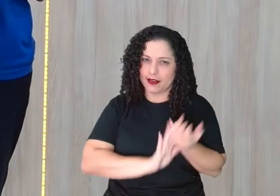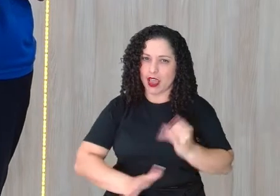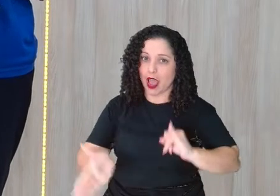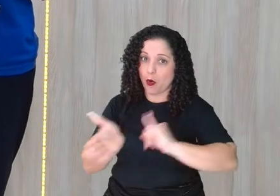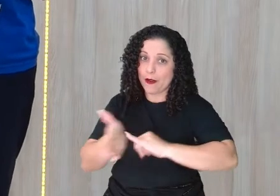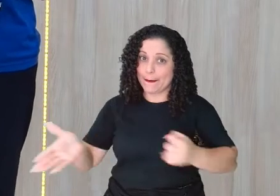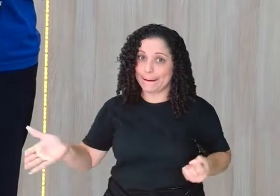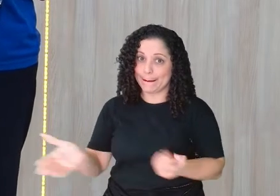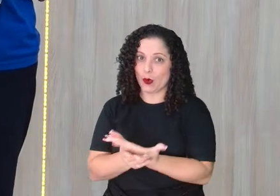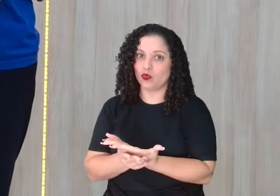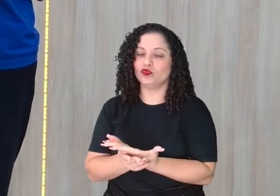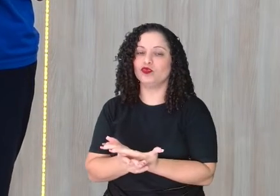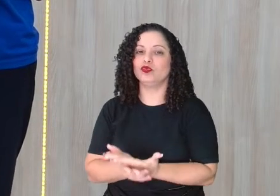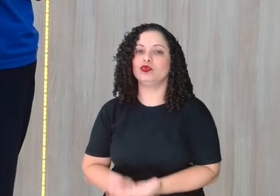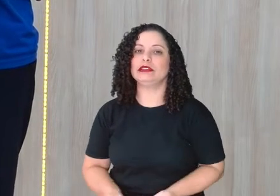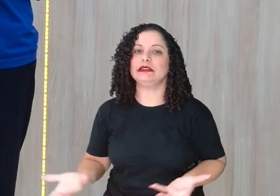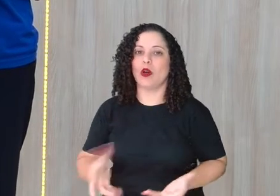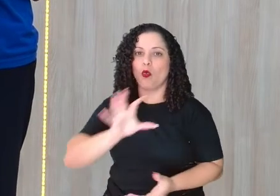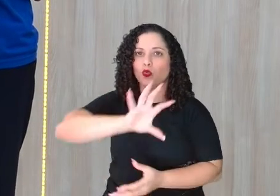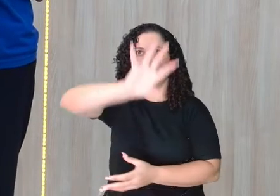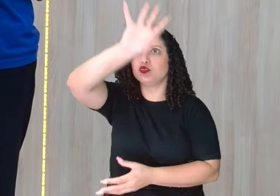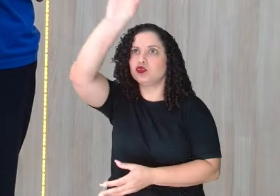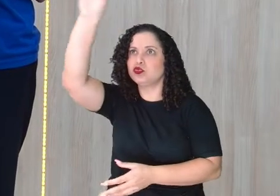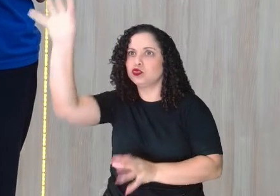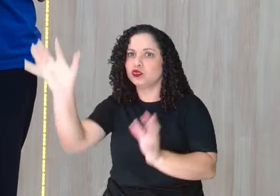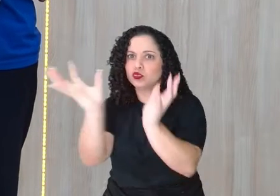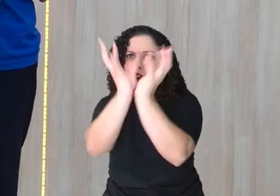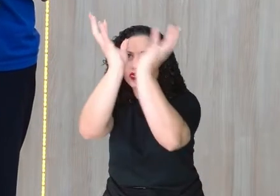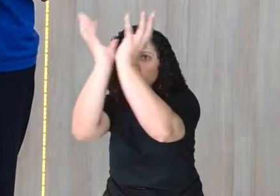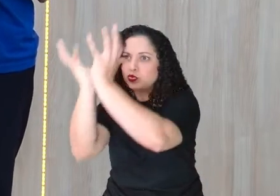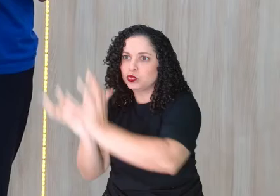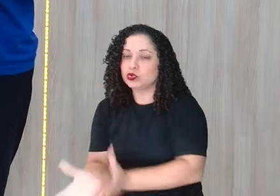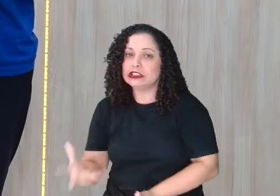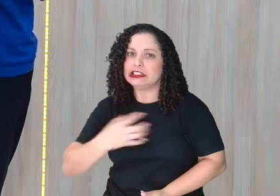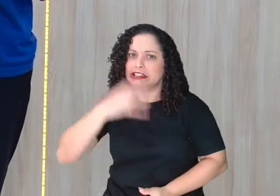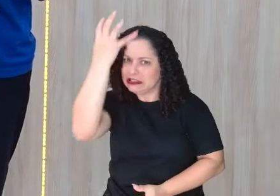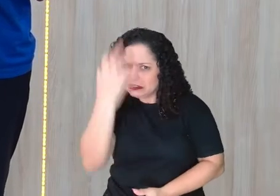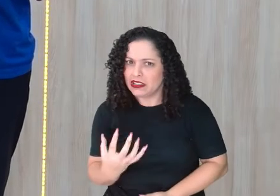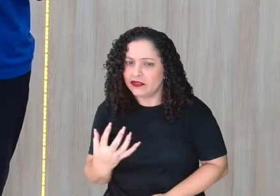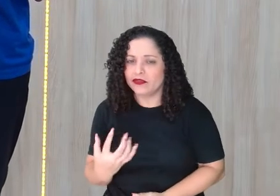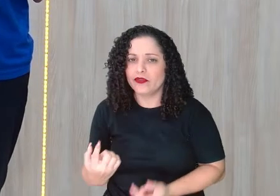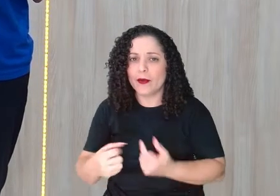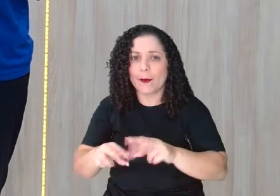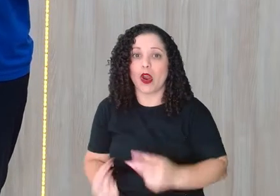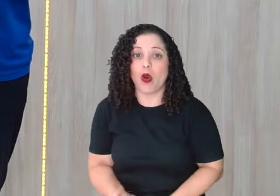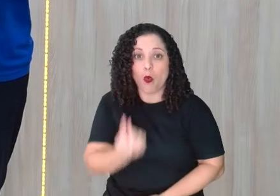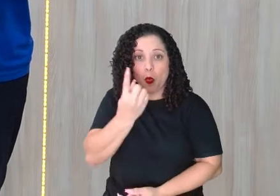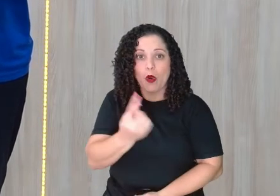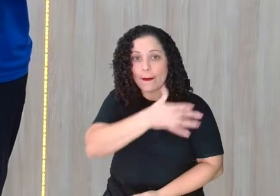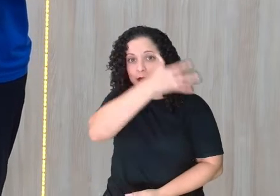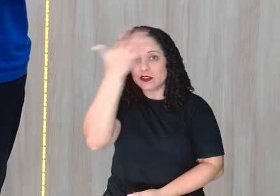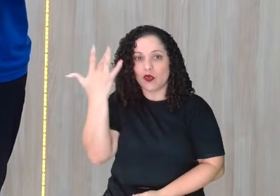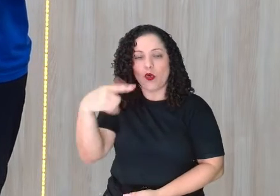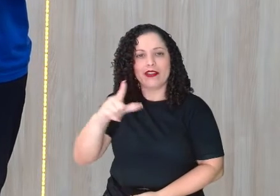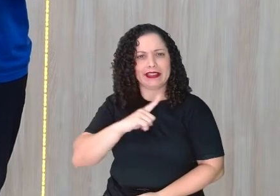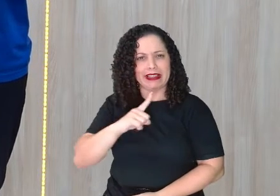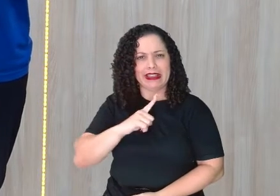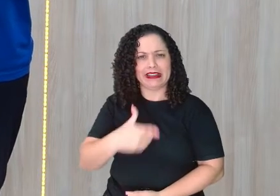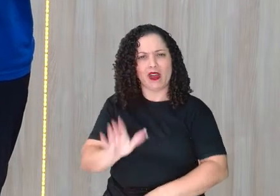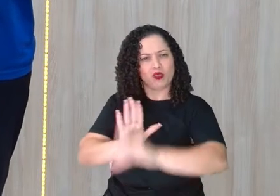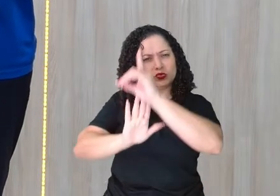sobre o chá, acaba criando um conflito grande, né, porque aí só uma pessoa ia poder ter o monopólio,